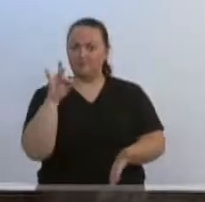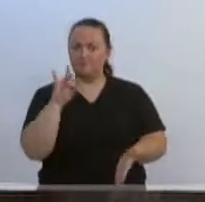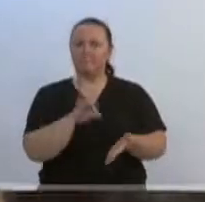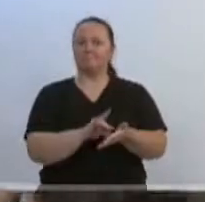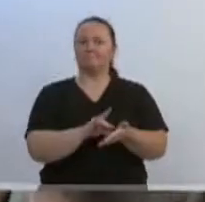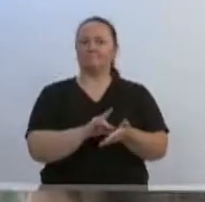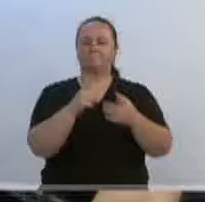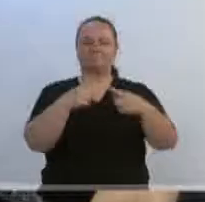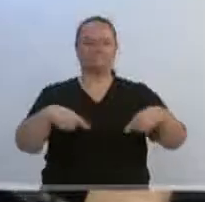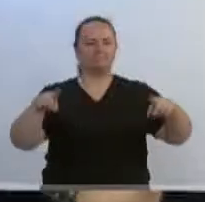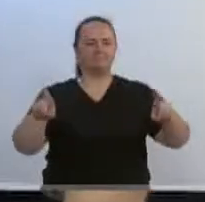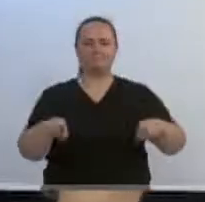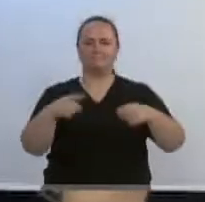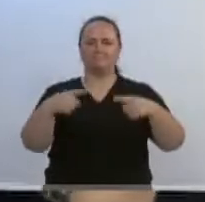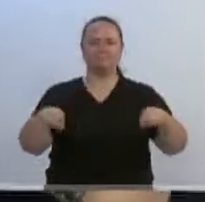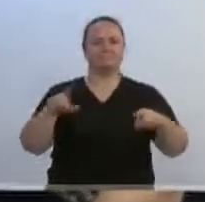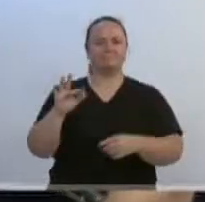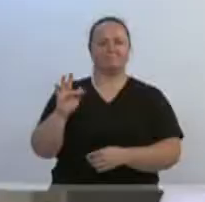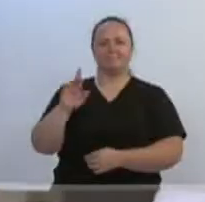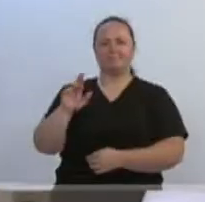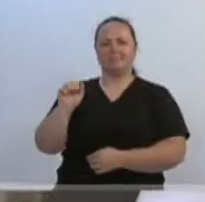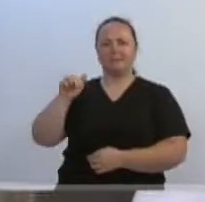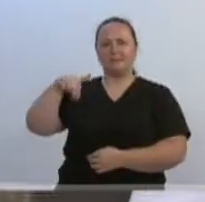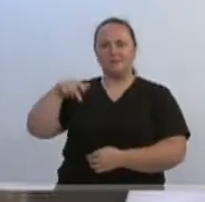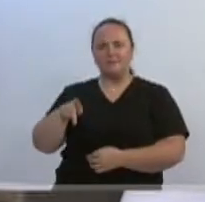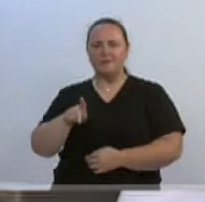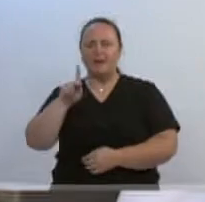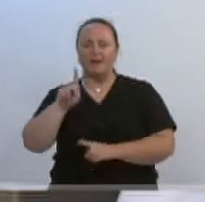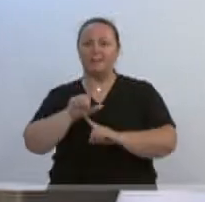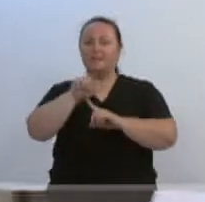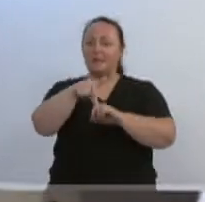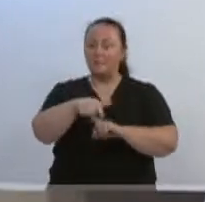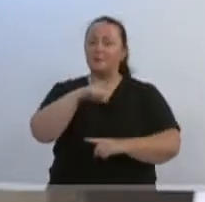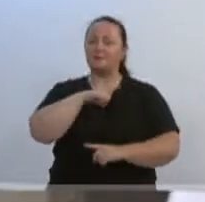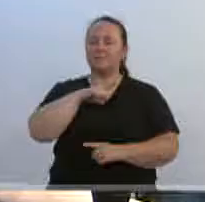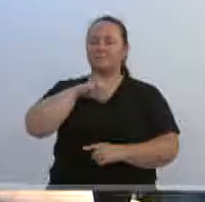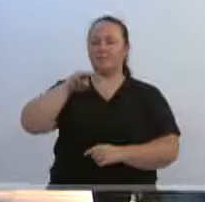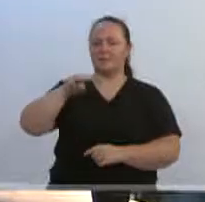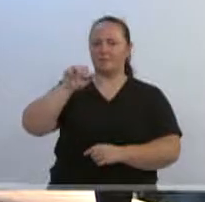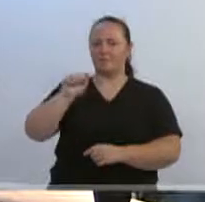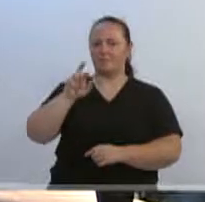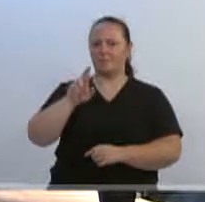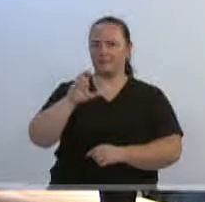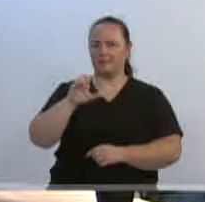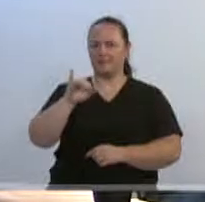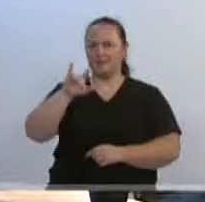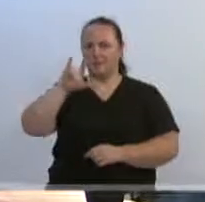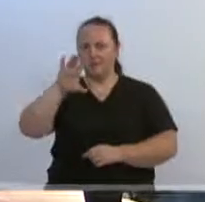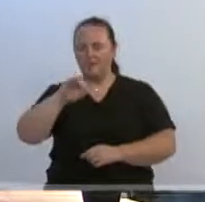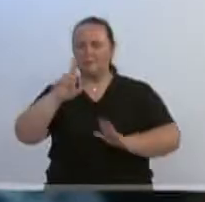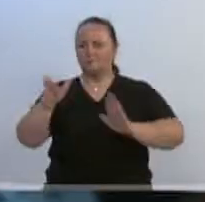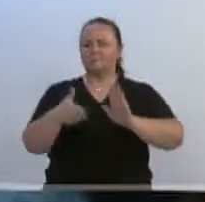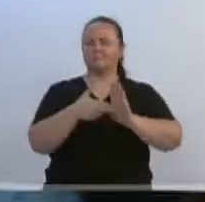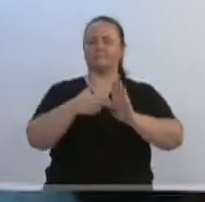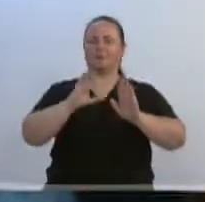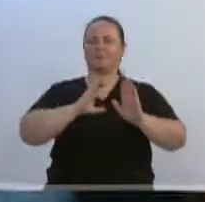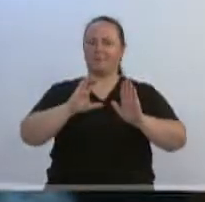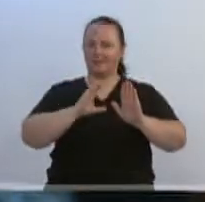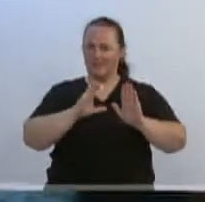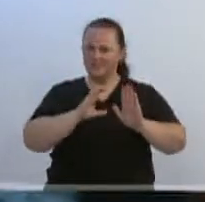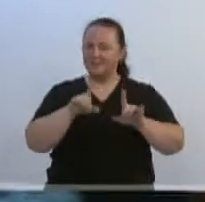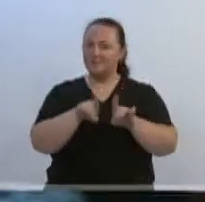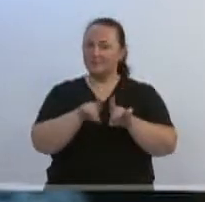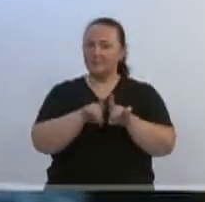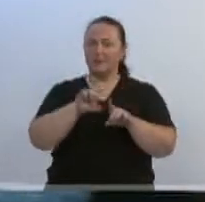seja maestro foi o frank baum karting logo após tivemos a marcílio pereira que assumiu também a coordenação o maestro